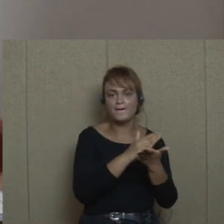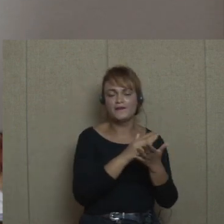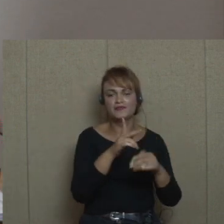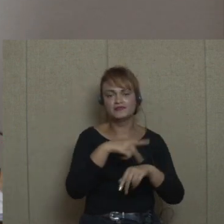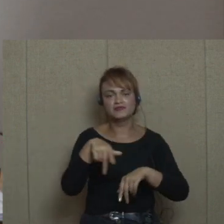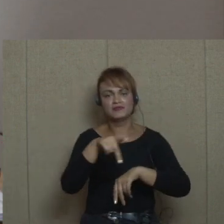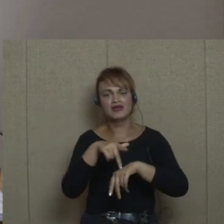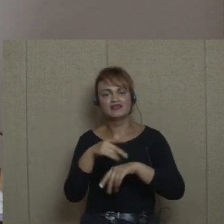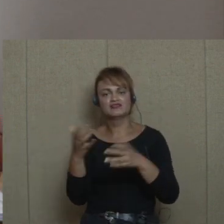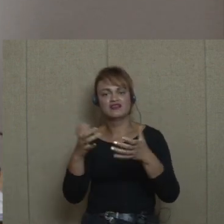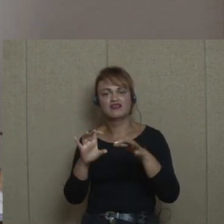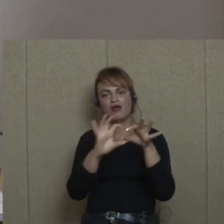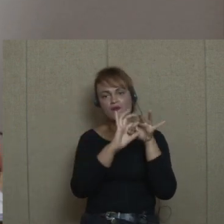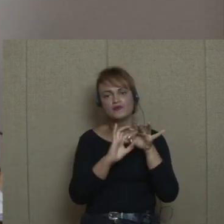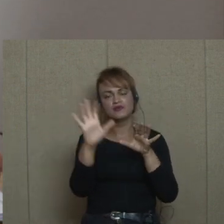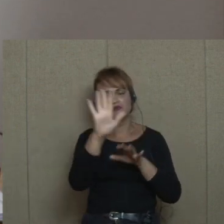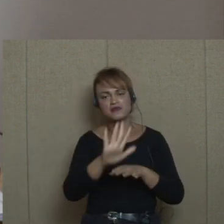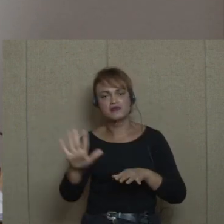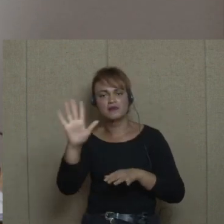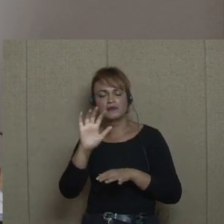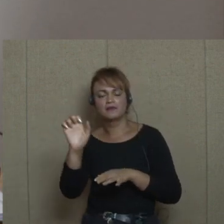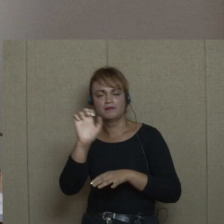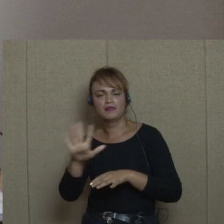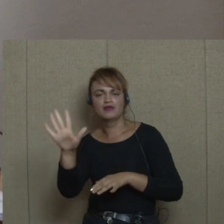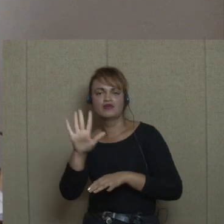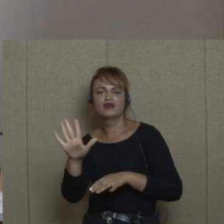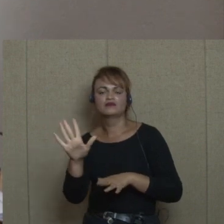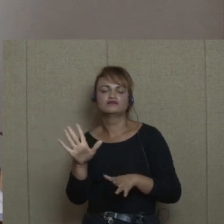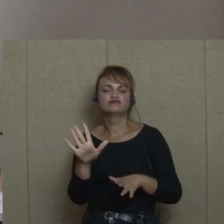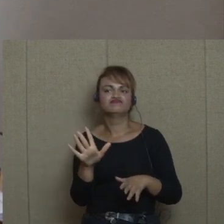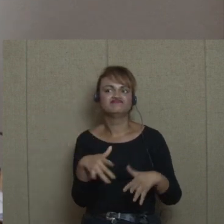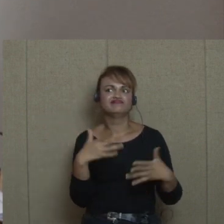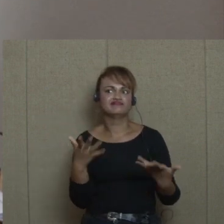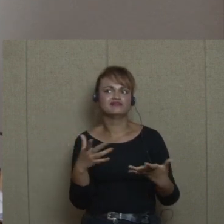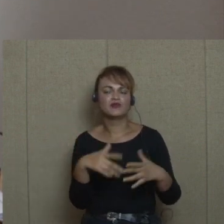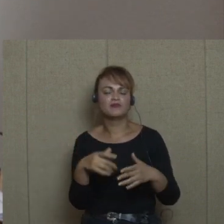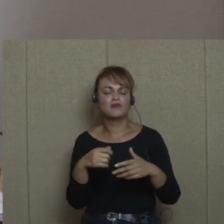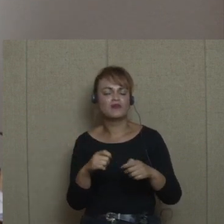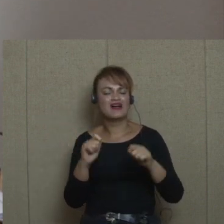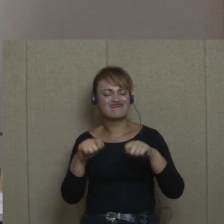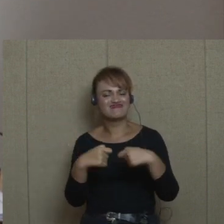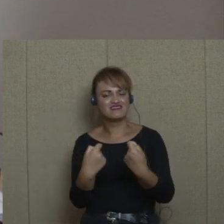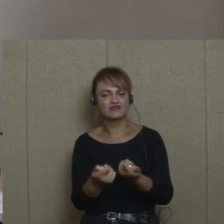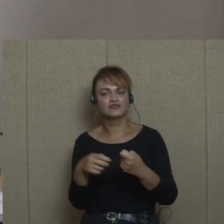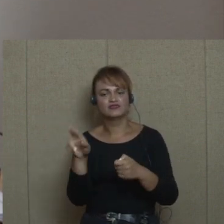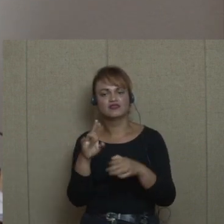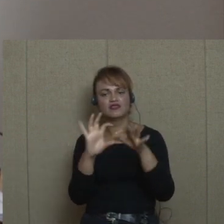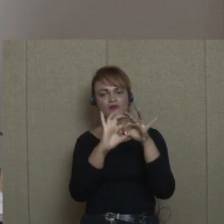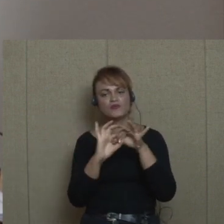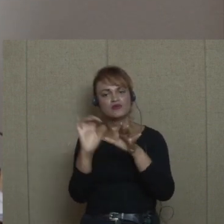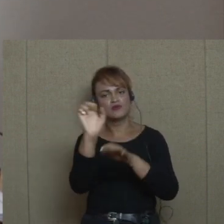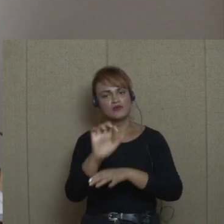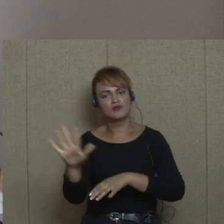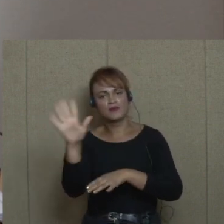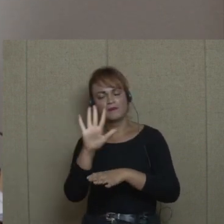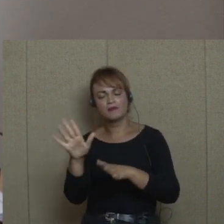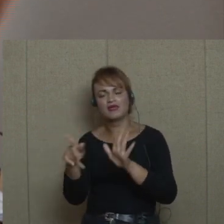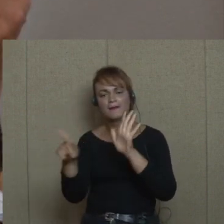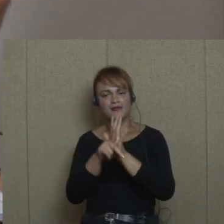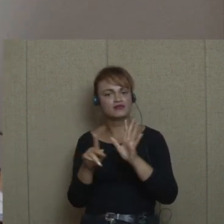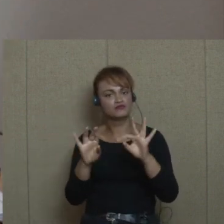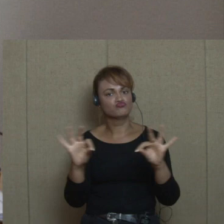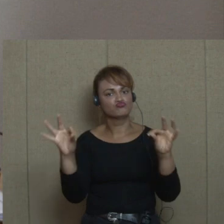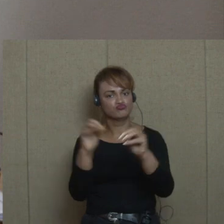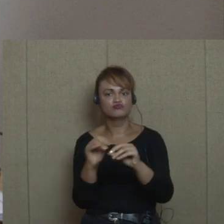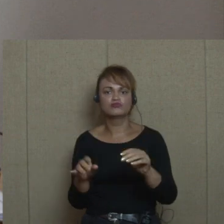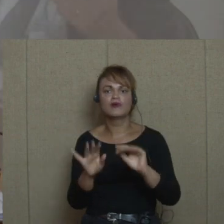União Europeia como a defesa da União Europeia, que pertence a todos. Mas